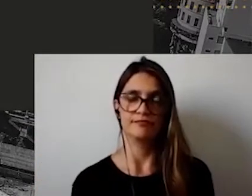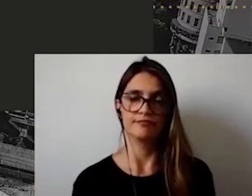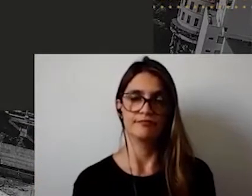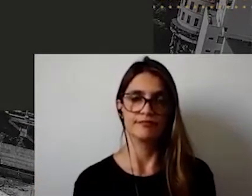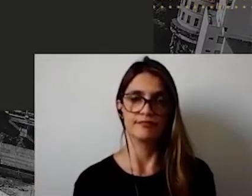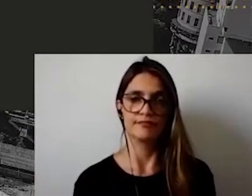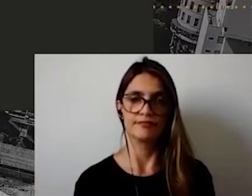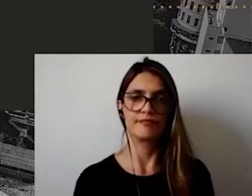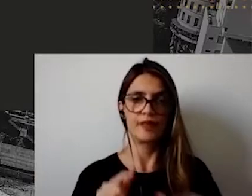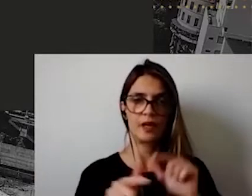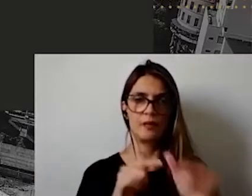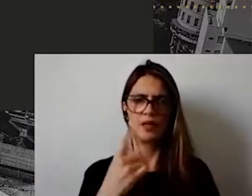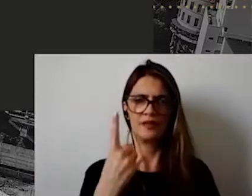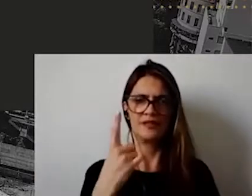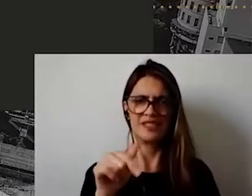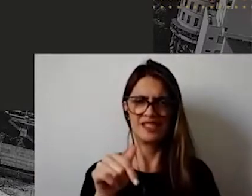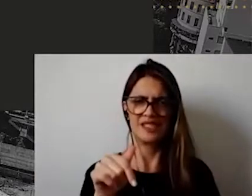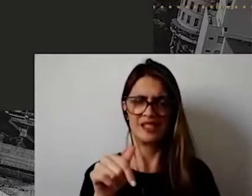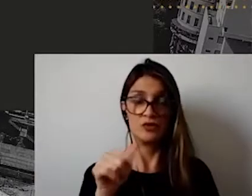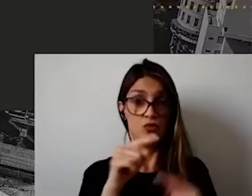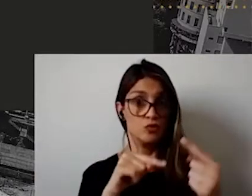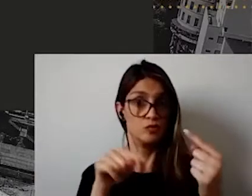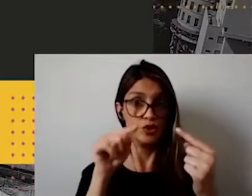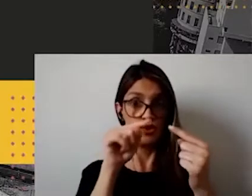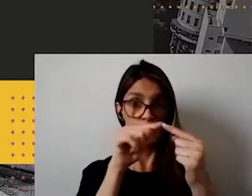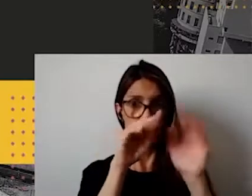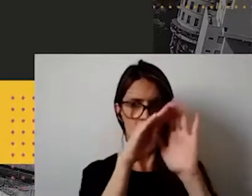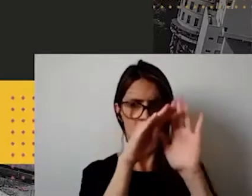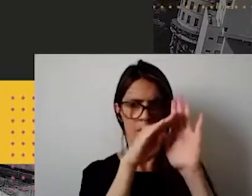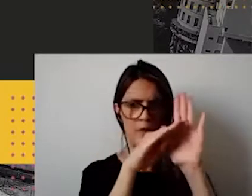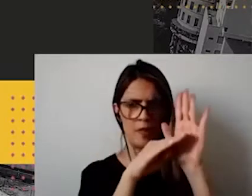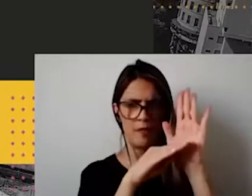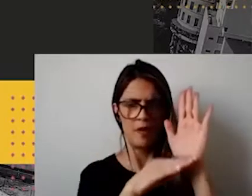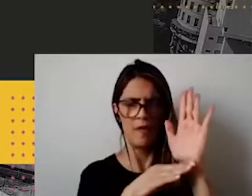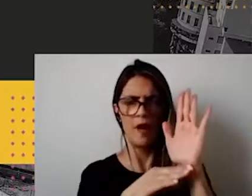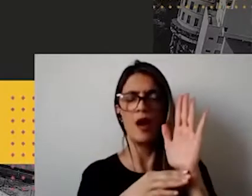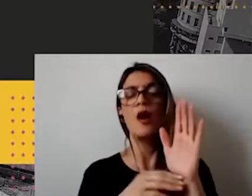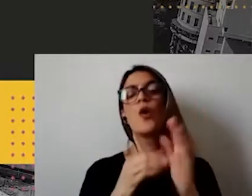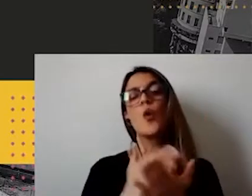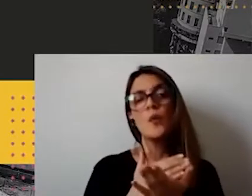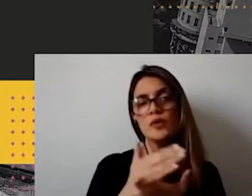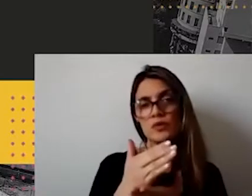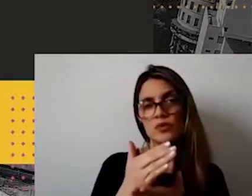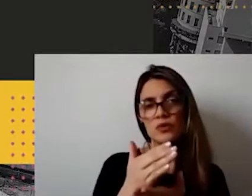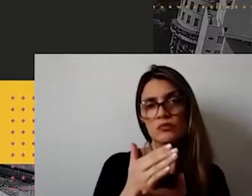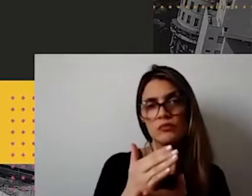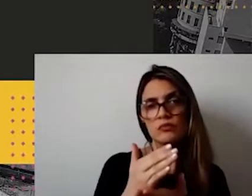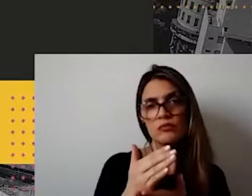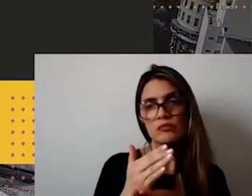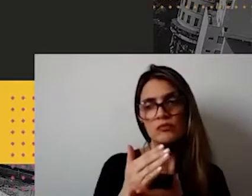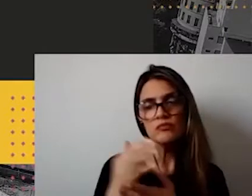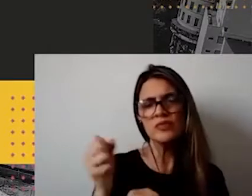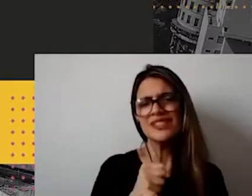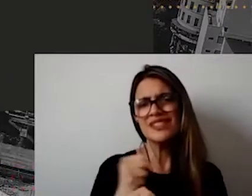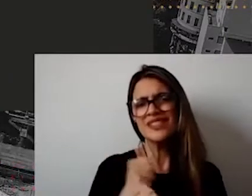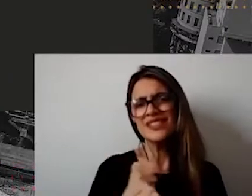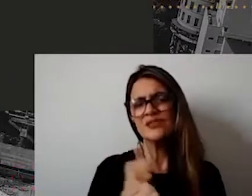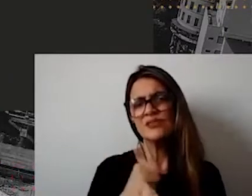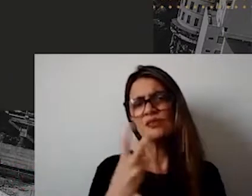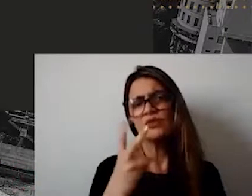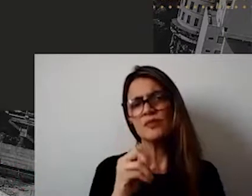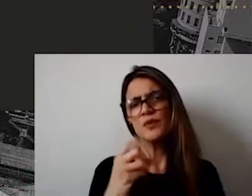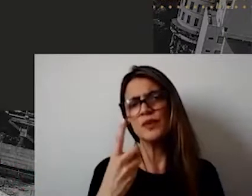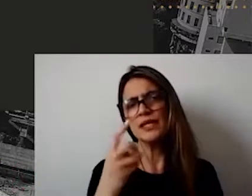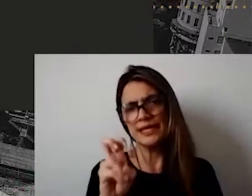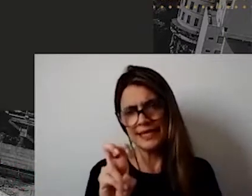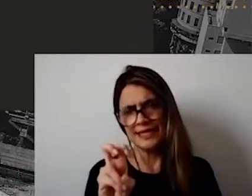com 17 objetivos do desenvolvimento sustentável desde 2015, na verdade, desde antes da promulgação desses